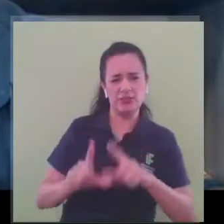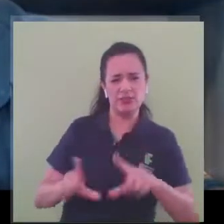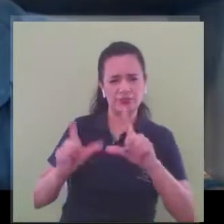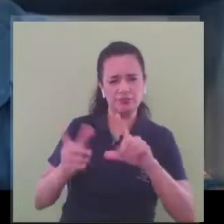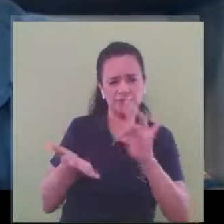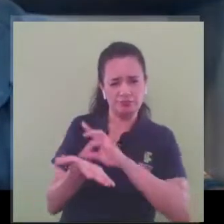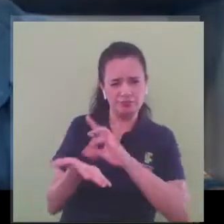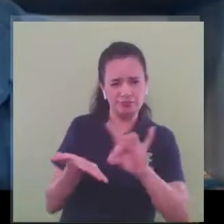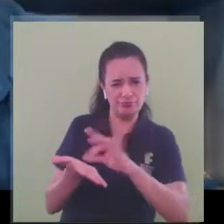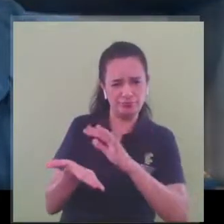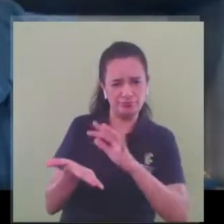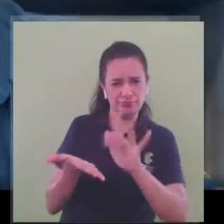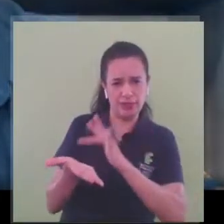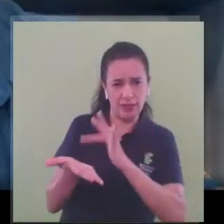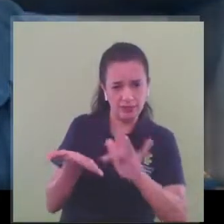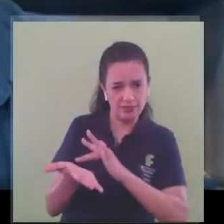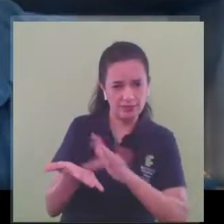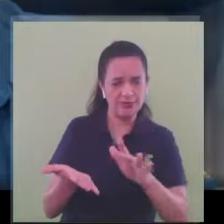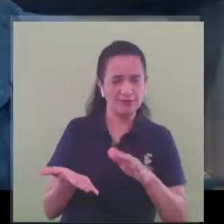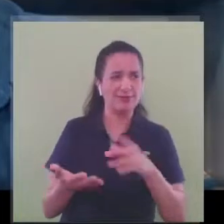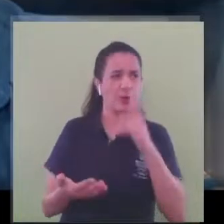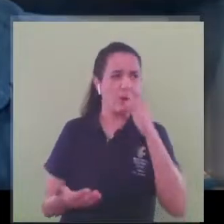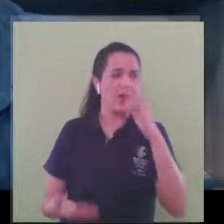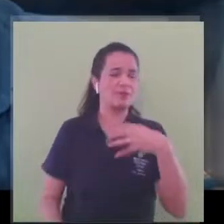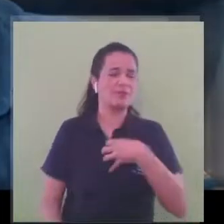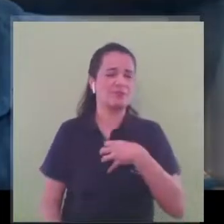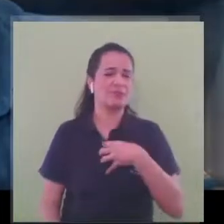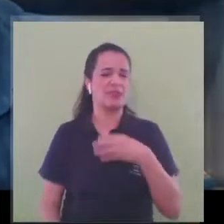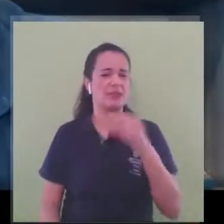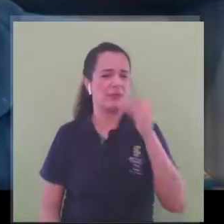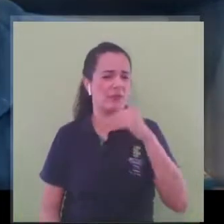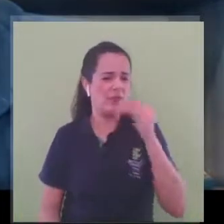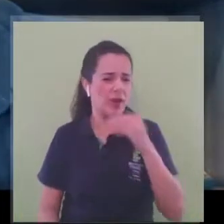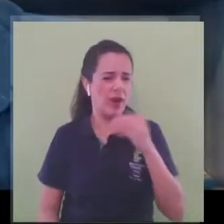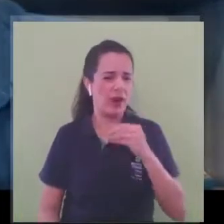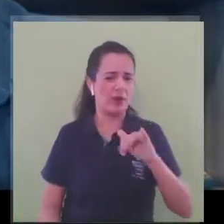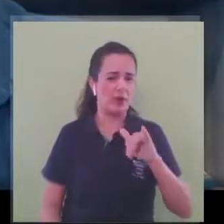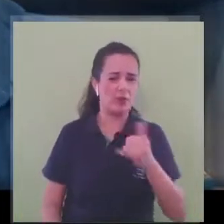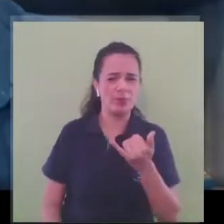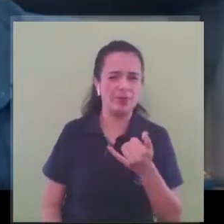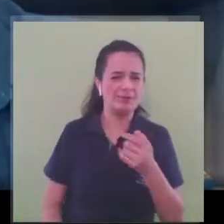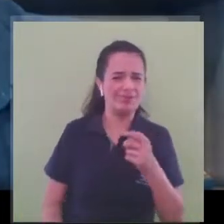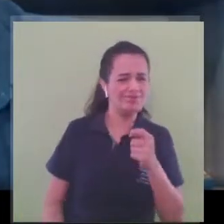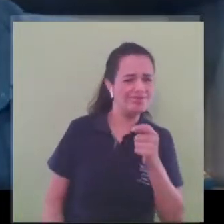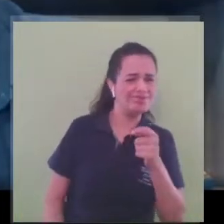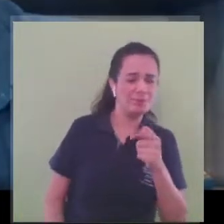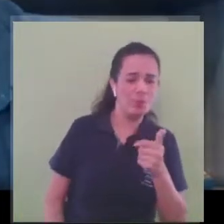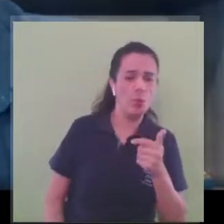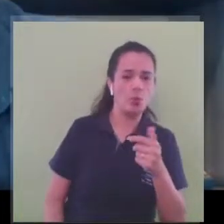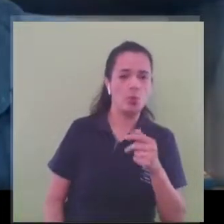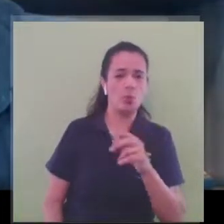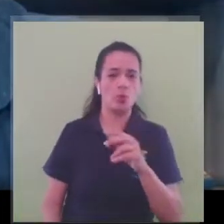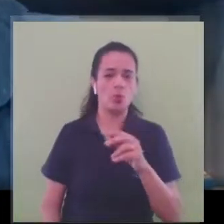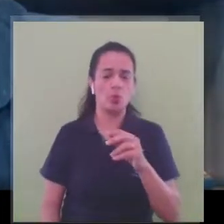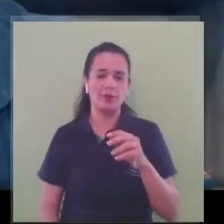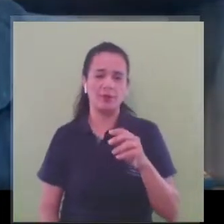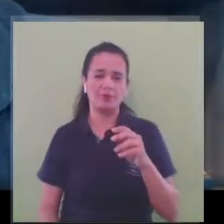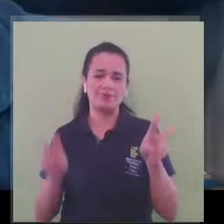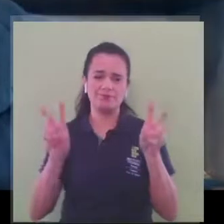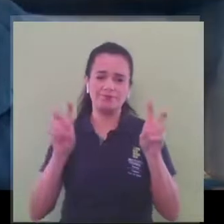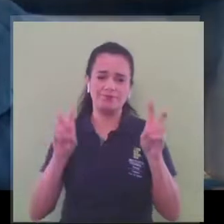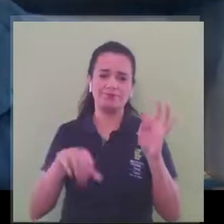desaproveitada, ela é um pouco mais fraca em relação ao aproveitamento do livro físico, em termos técnicos, em termos